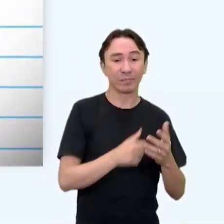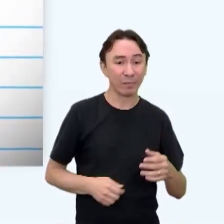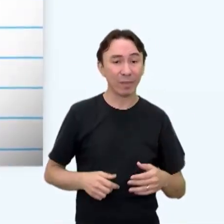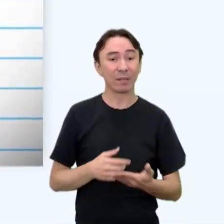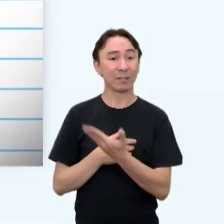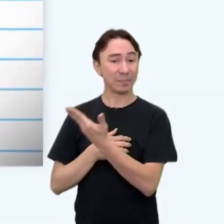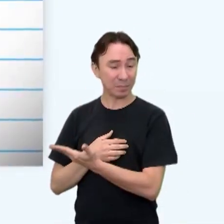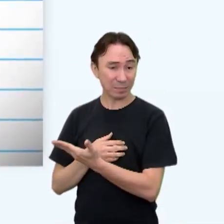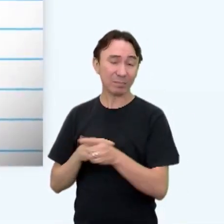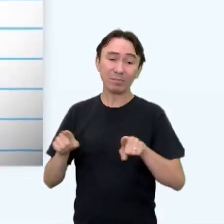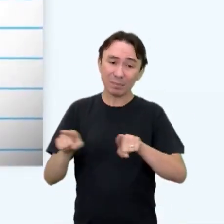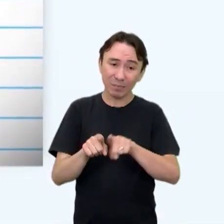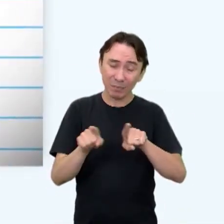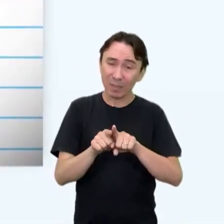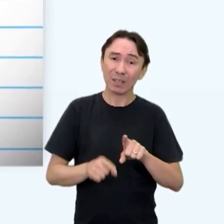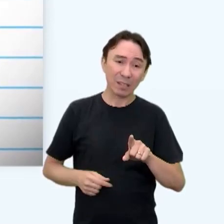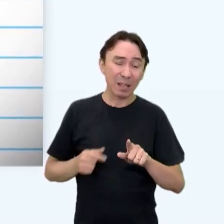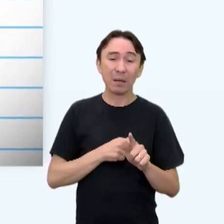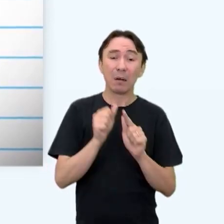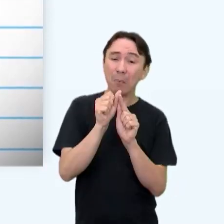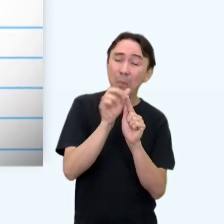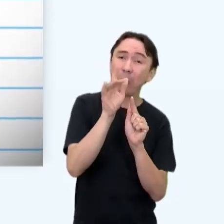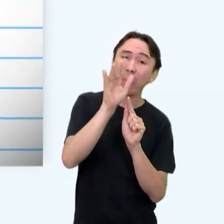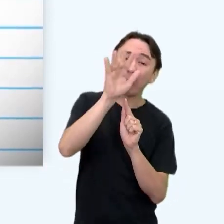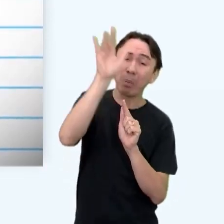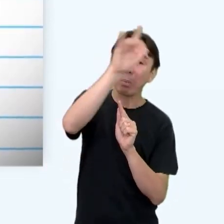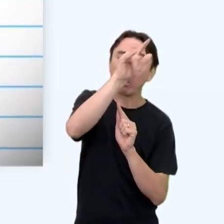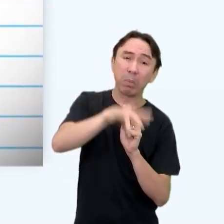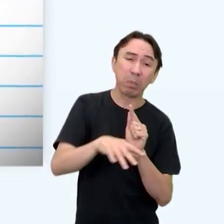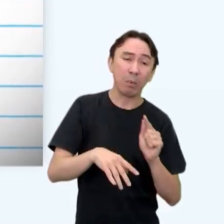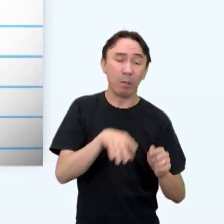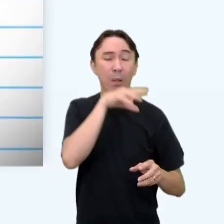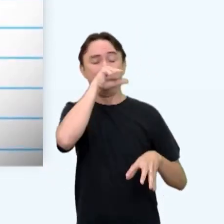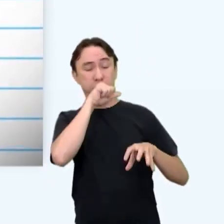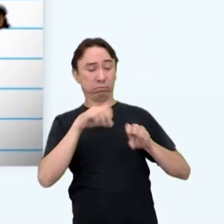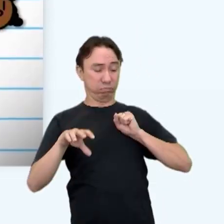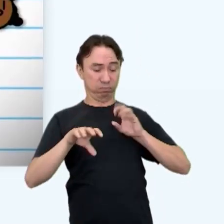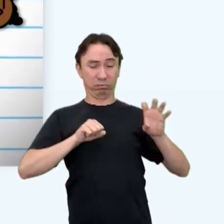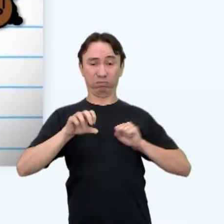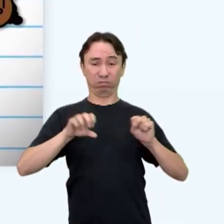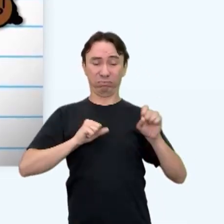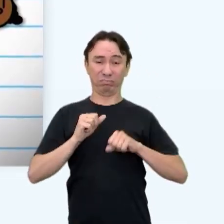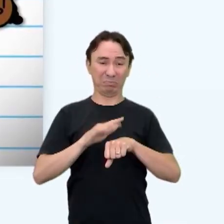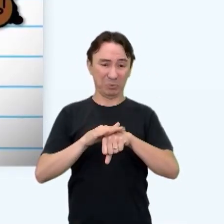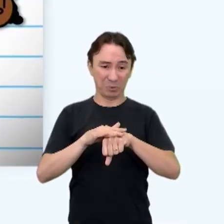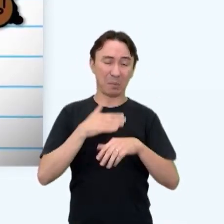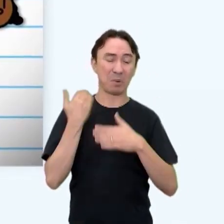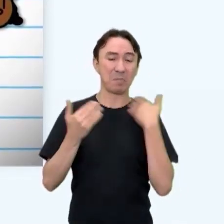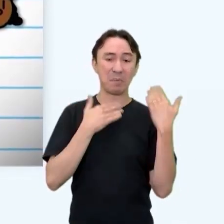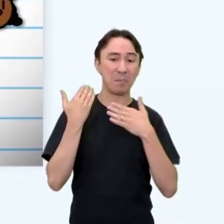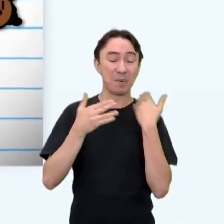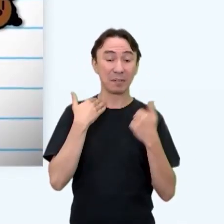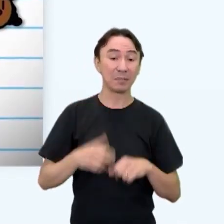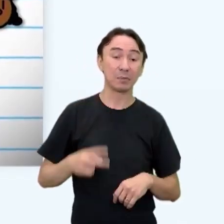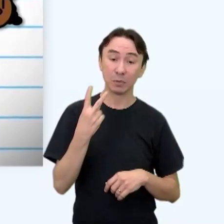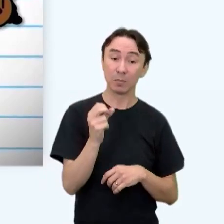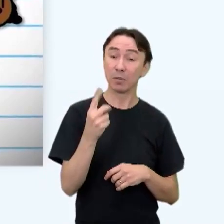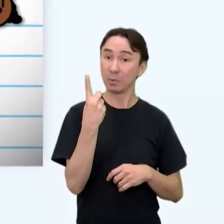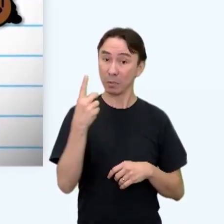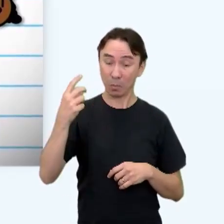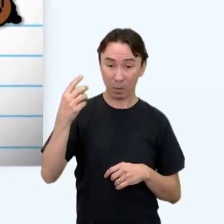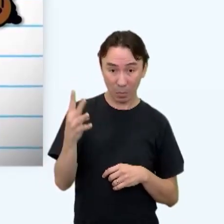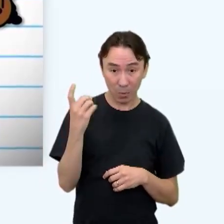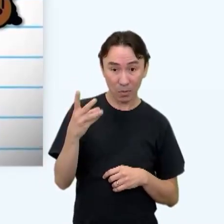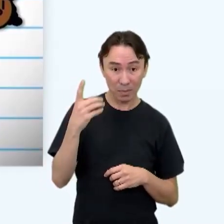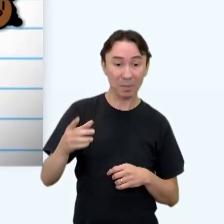é a poluição do ar, responsável por milhões de mortes prematuras todos os anos. Em 2014, 9 entre 10 pessoas nas